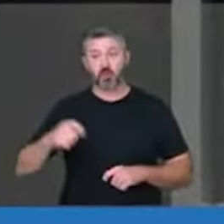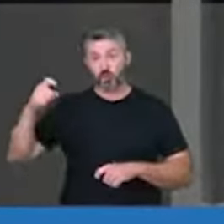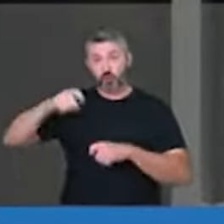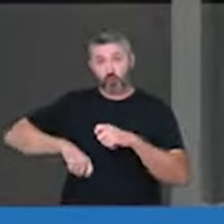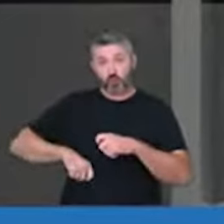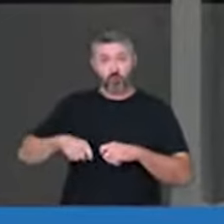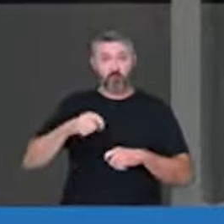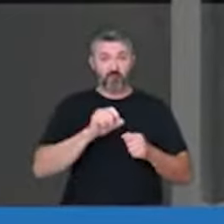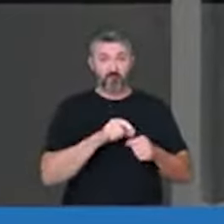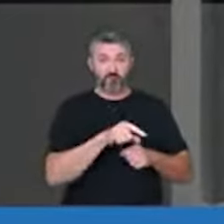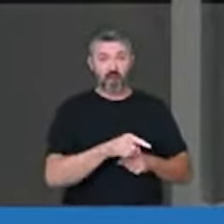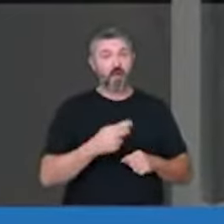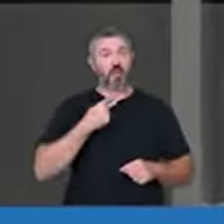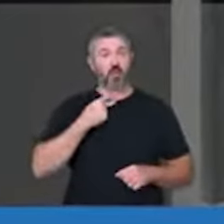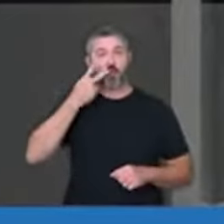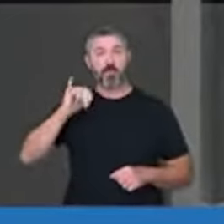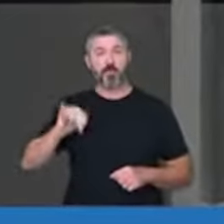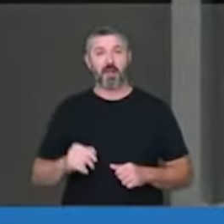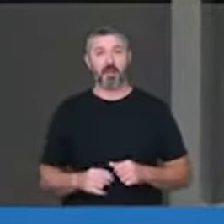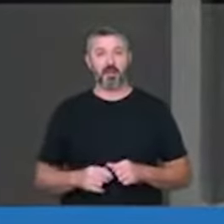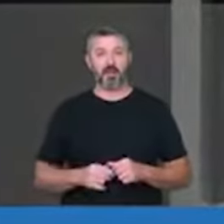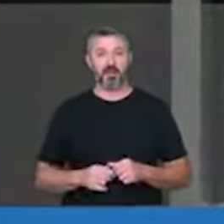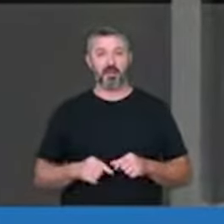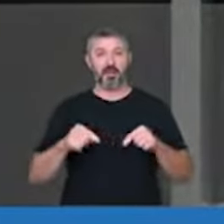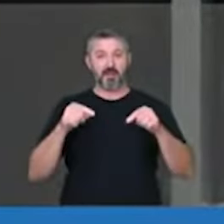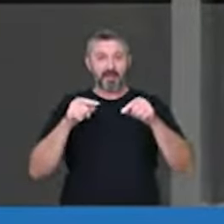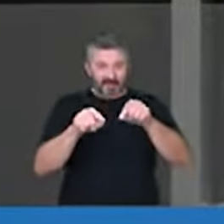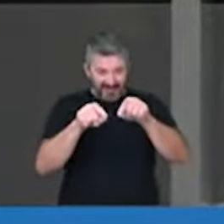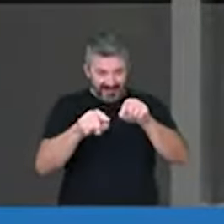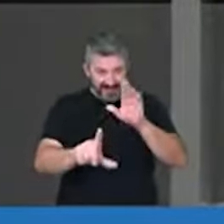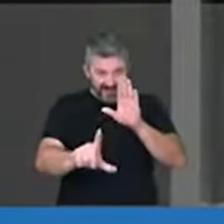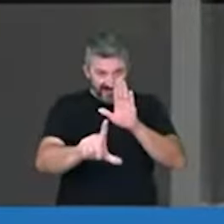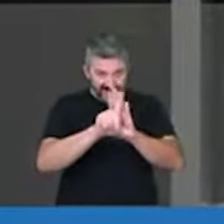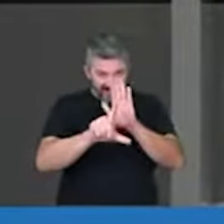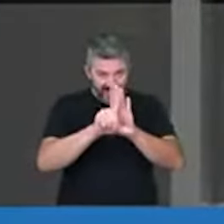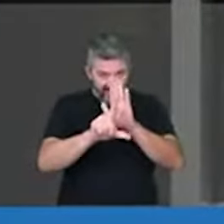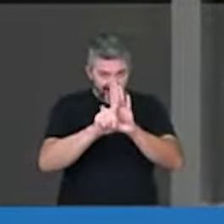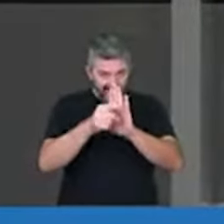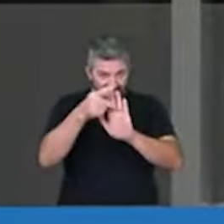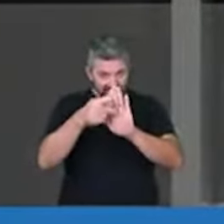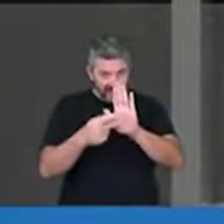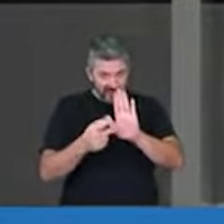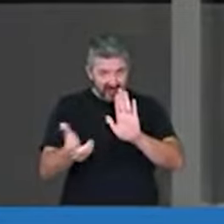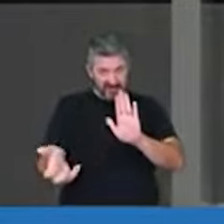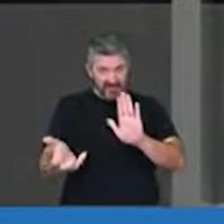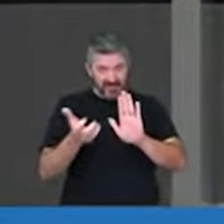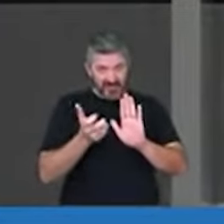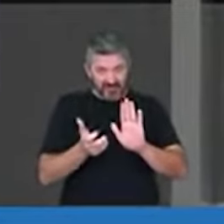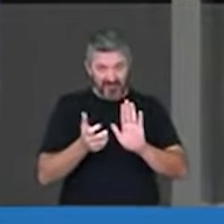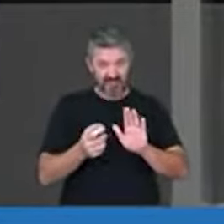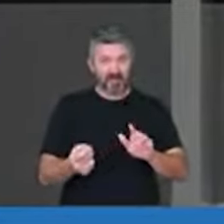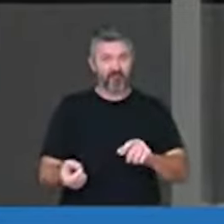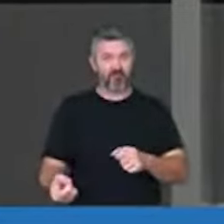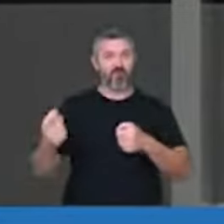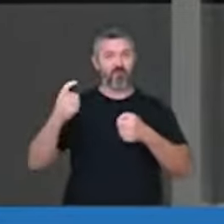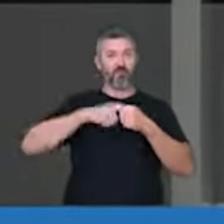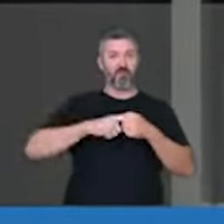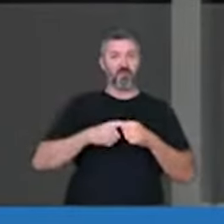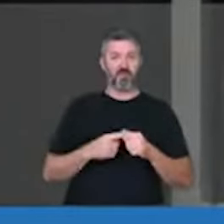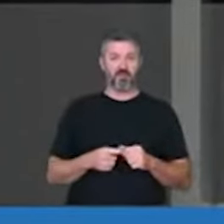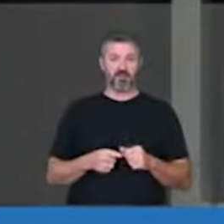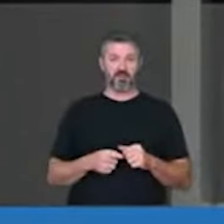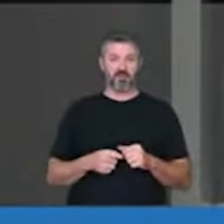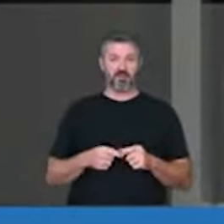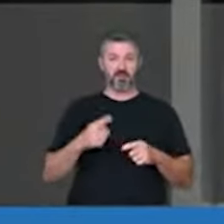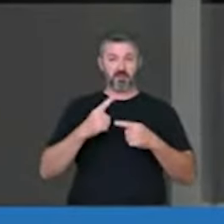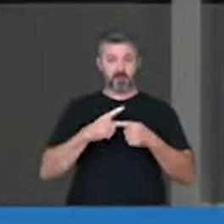não é pai. E é nessa lei que o projeto quer retroceder. Sendo que uma pesquisa